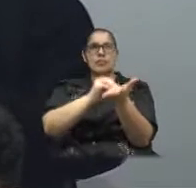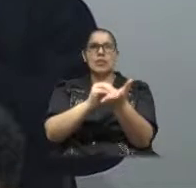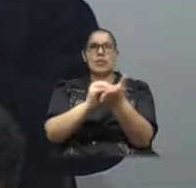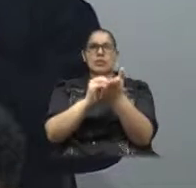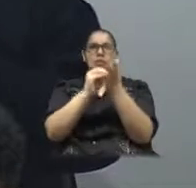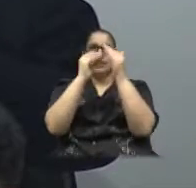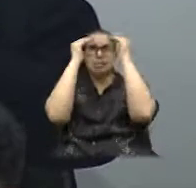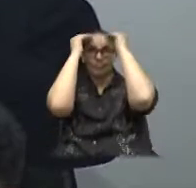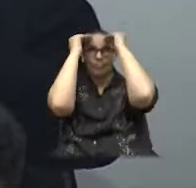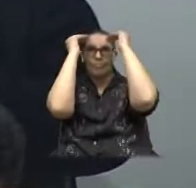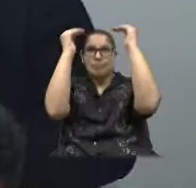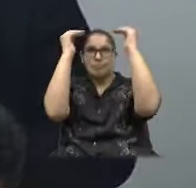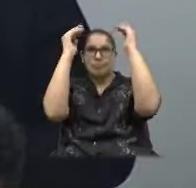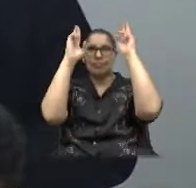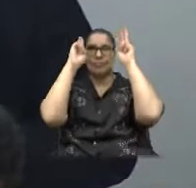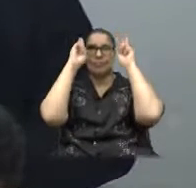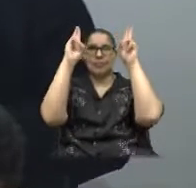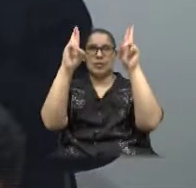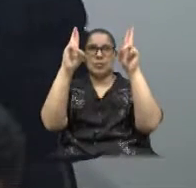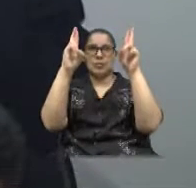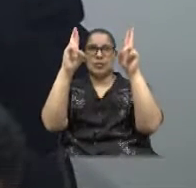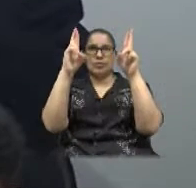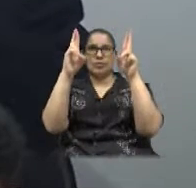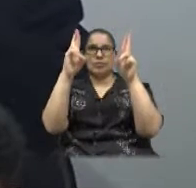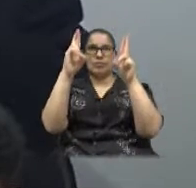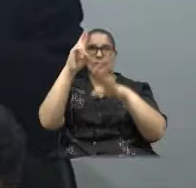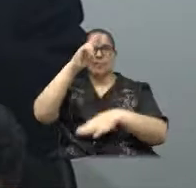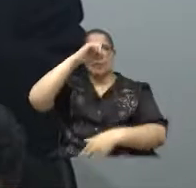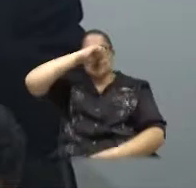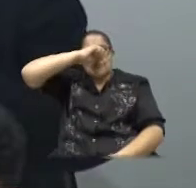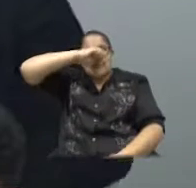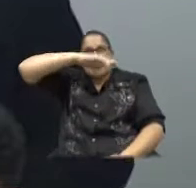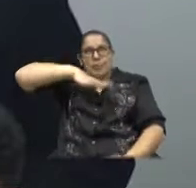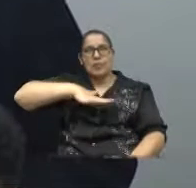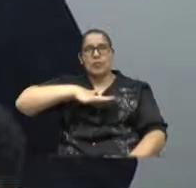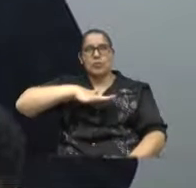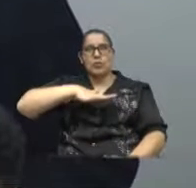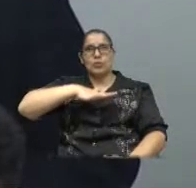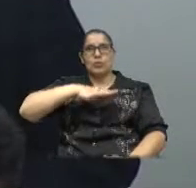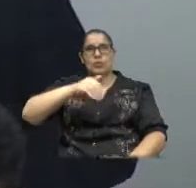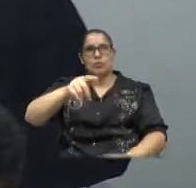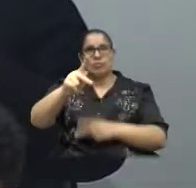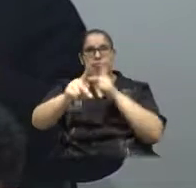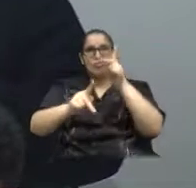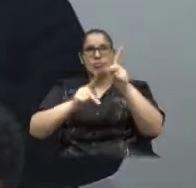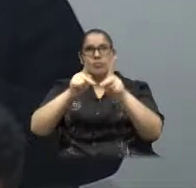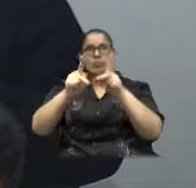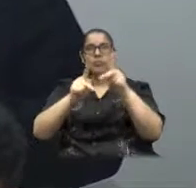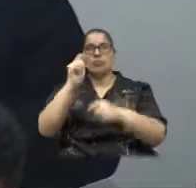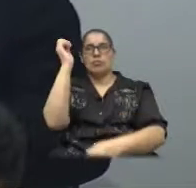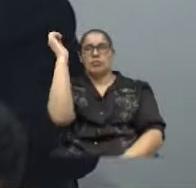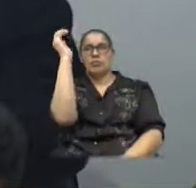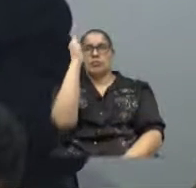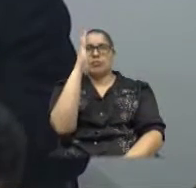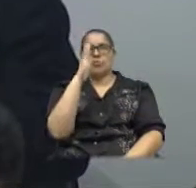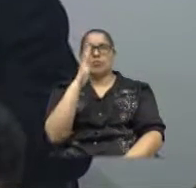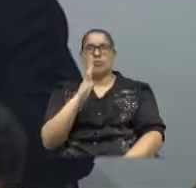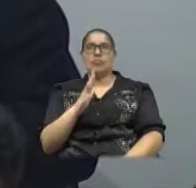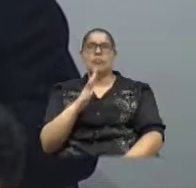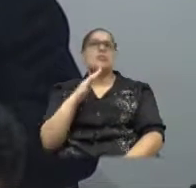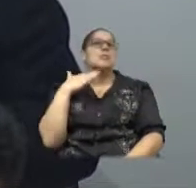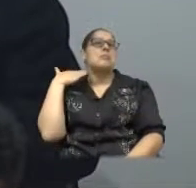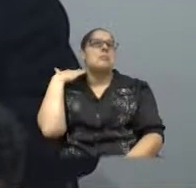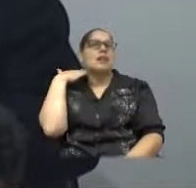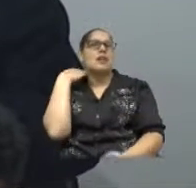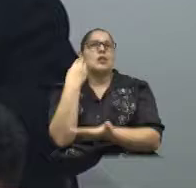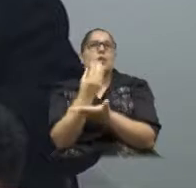uma agressividade à população brasileira. O Banco Santander, ele não tem